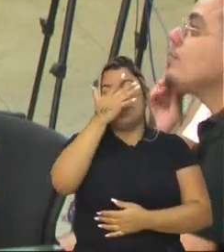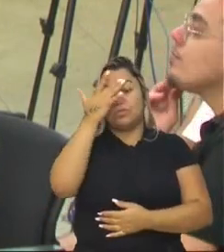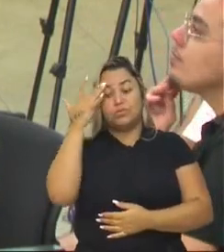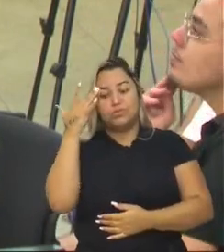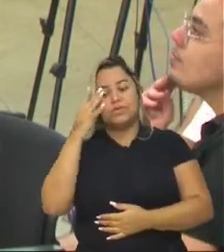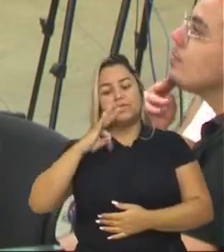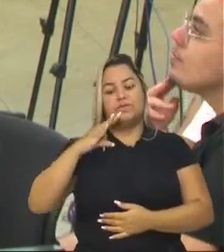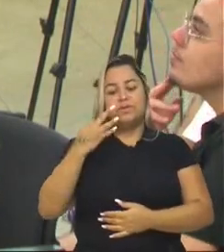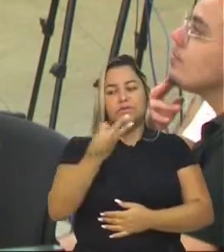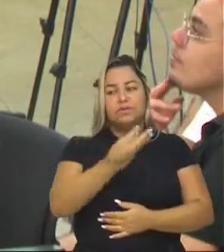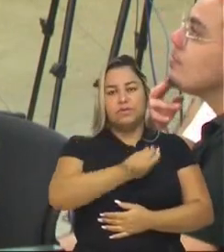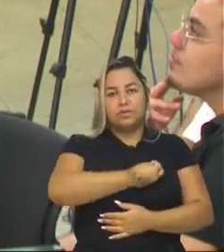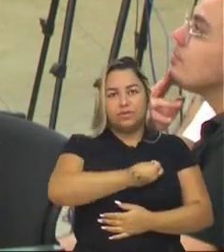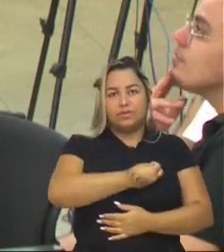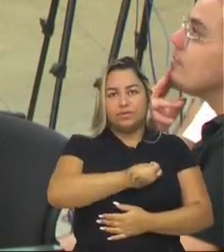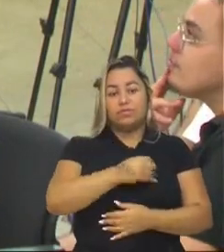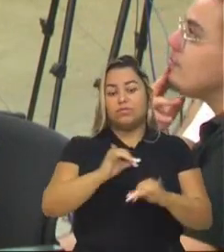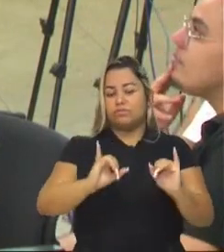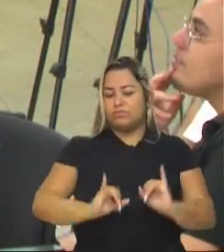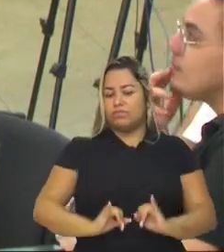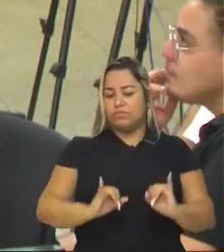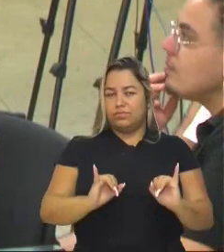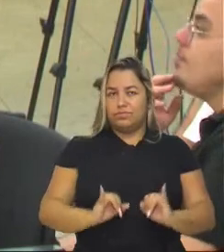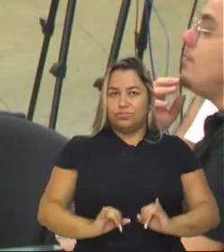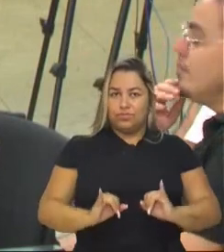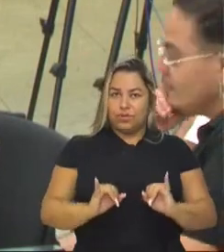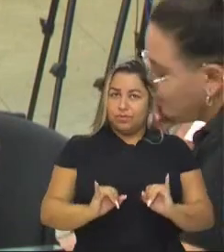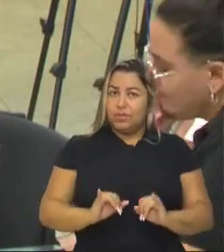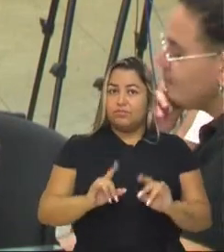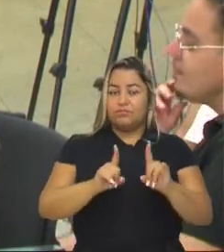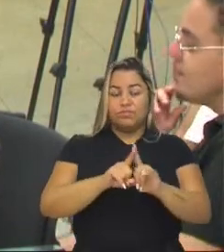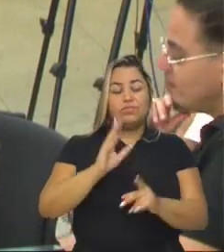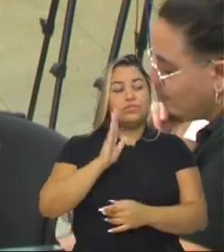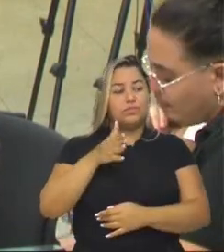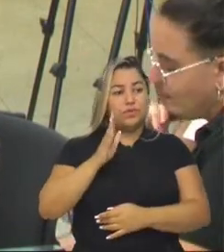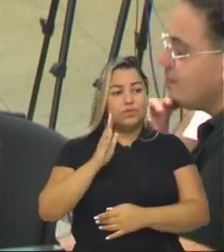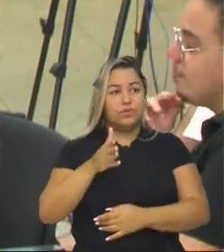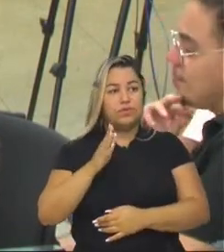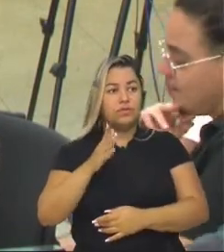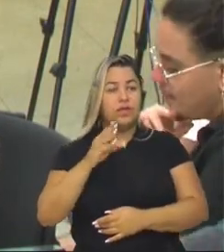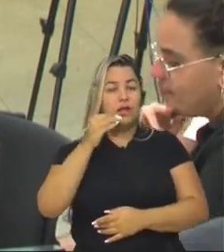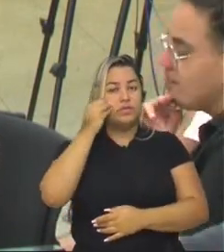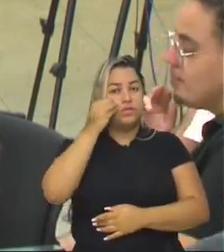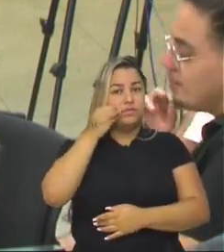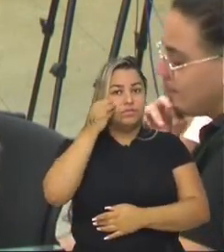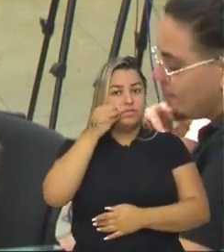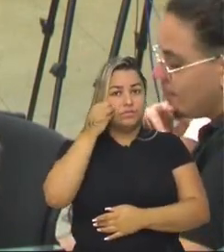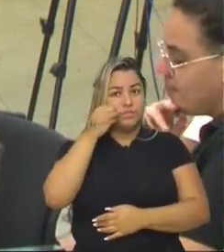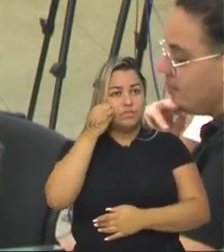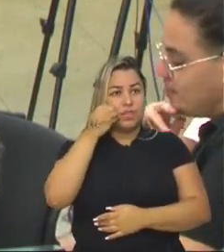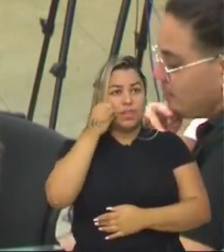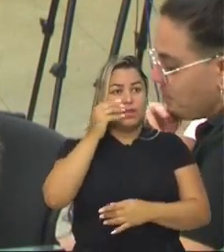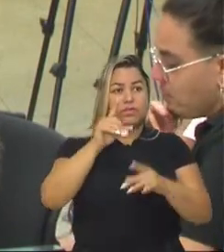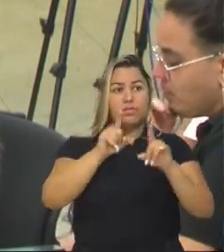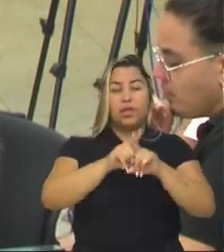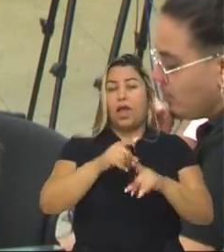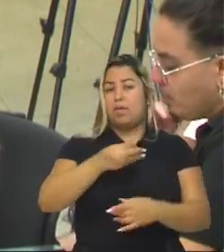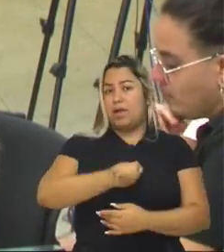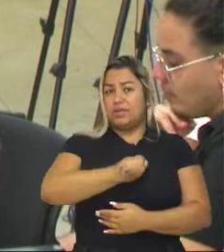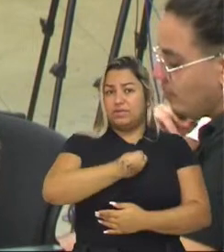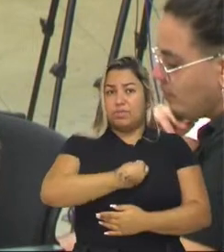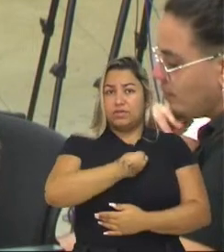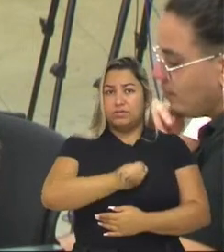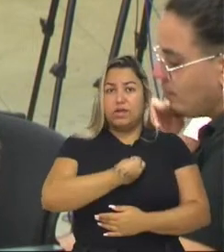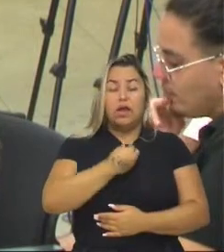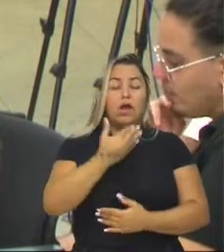a gente se fala do sofrimento, ou seja, a gente já está patologizando também compulsoriamente nossas experiências. É compulsória a participação da